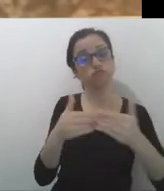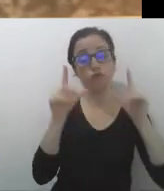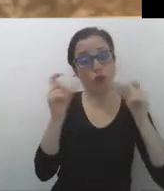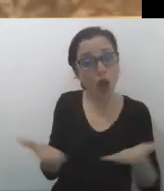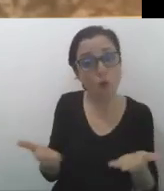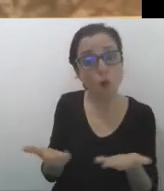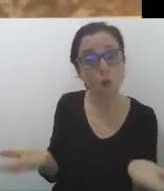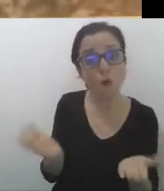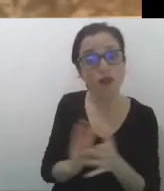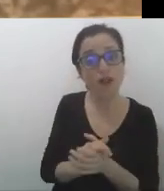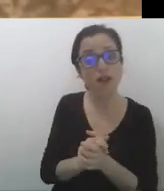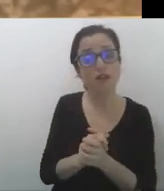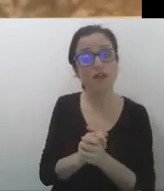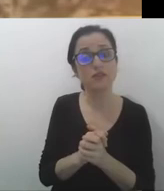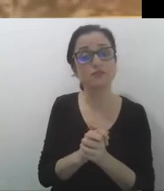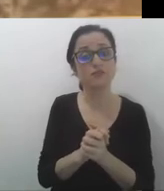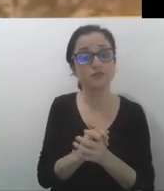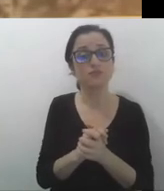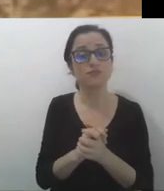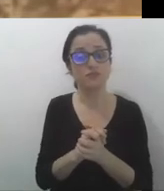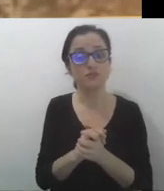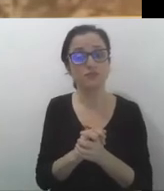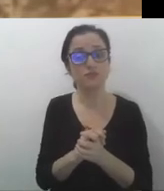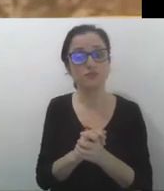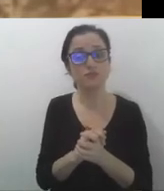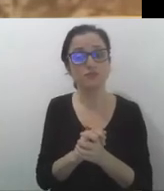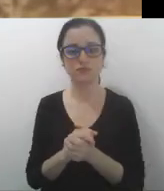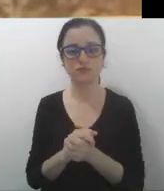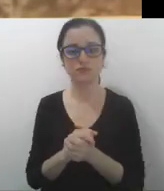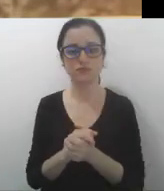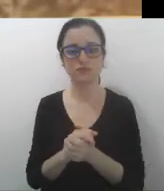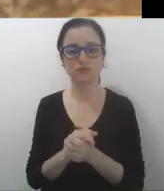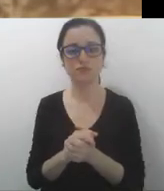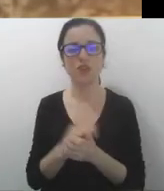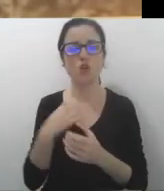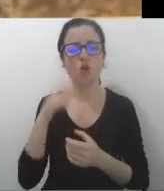se você quiser ir compartilhando as fotos agora, vai lá. Tá.